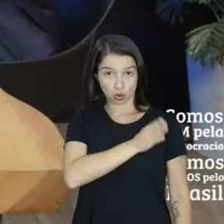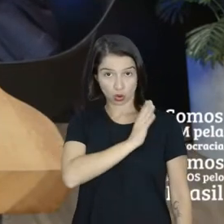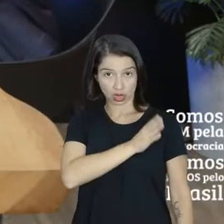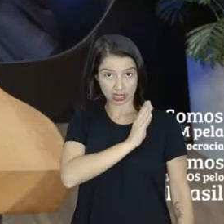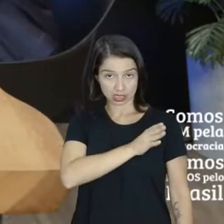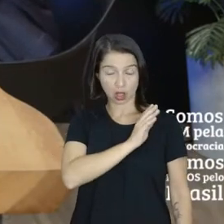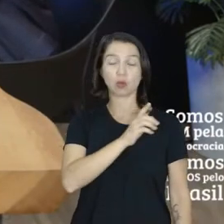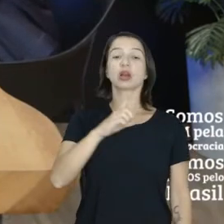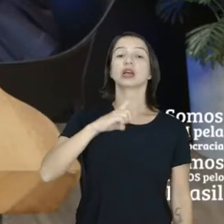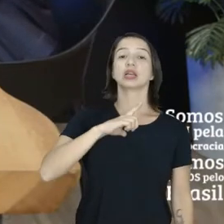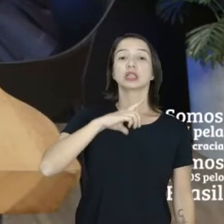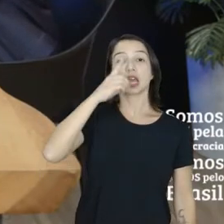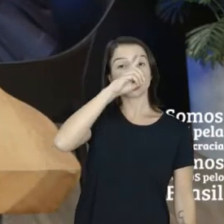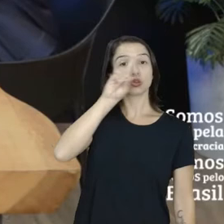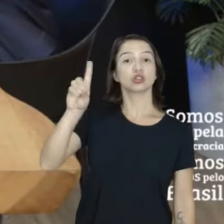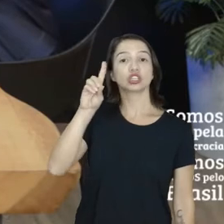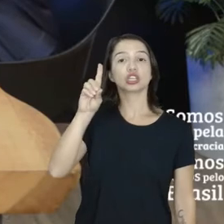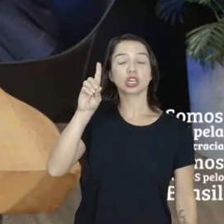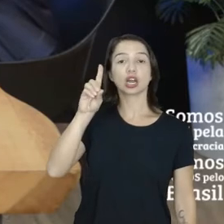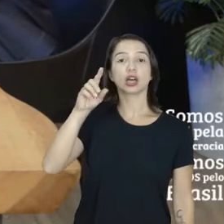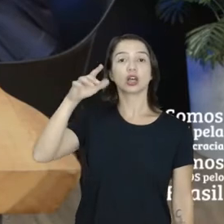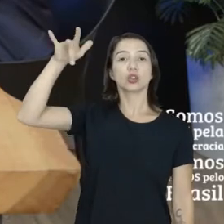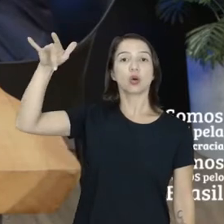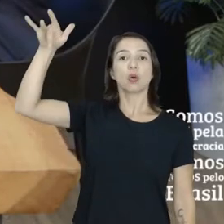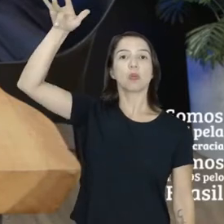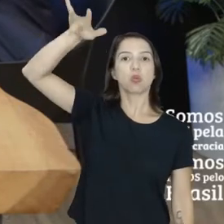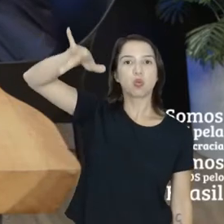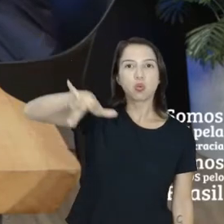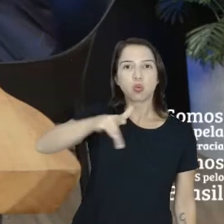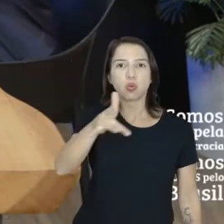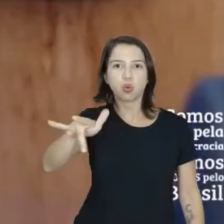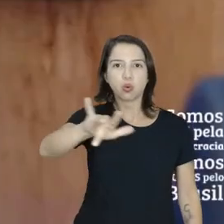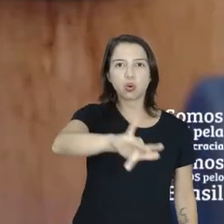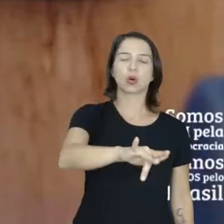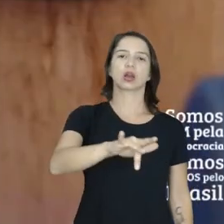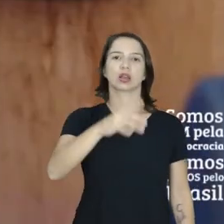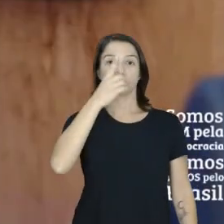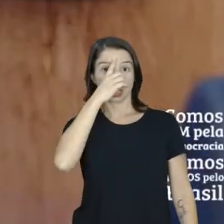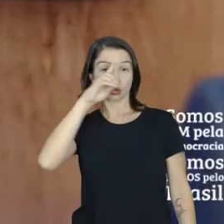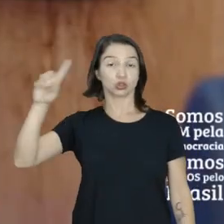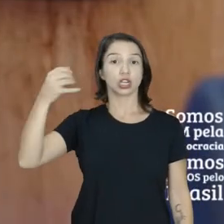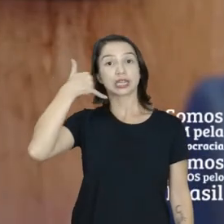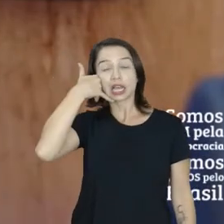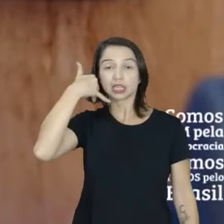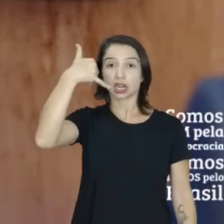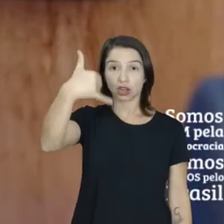telefonista. Não existe mais. Então, as profissões desaparecem.